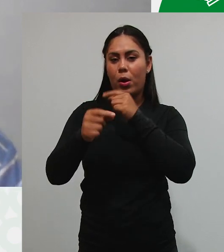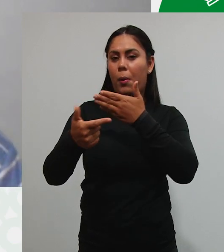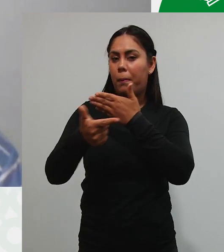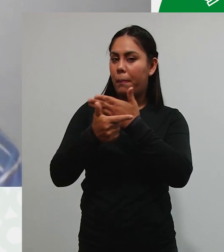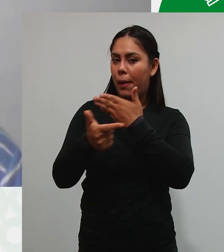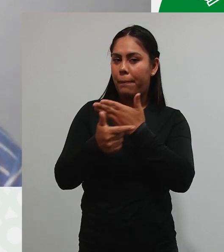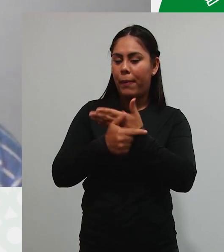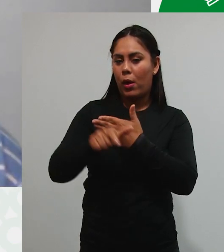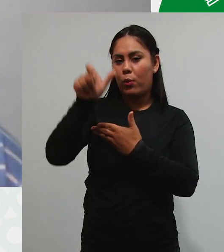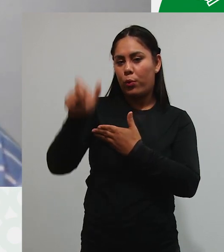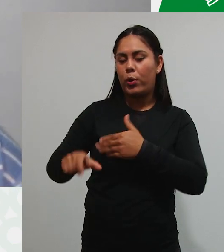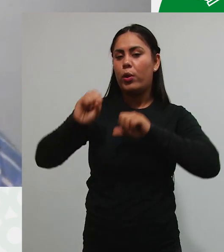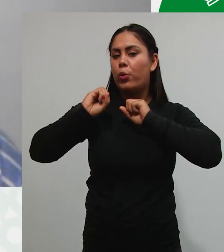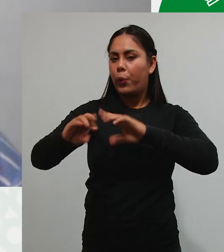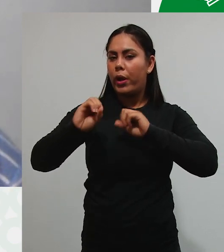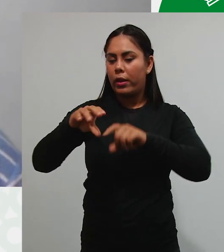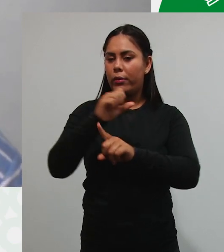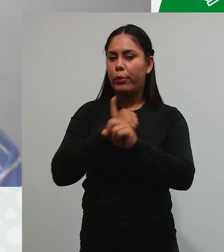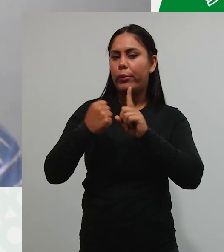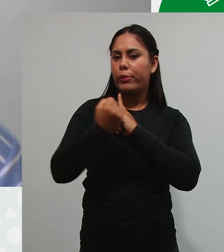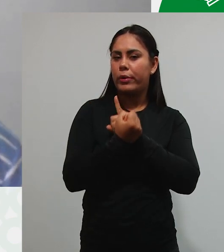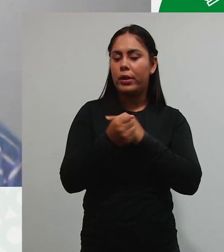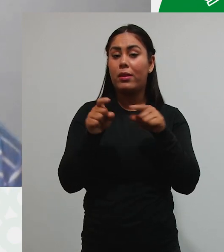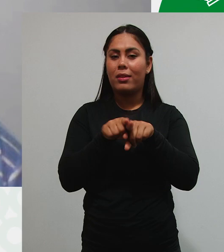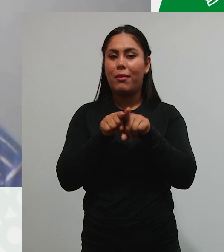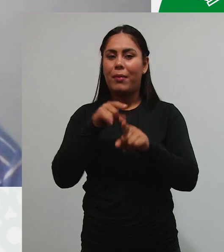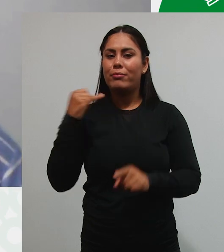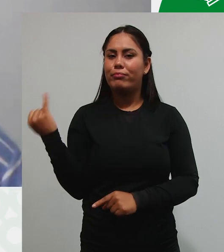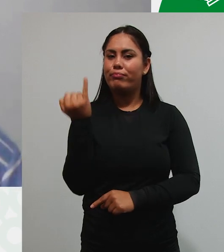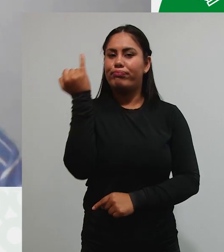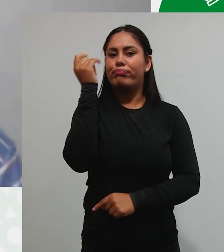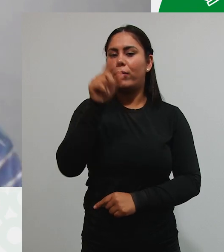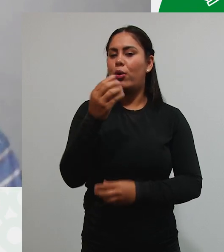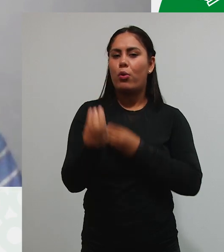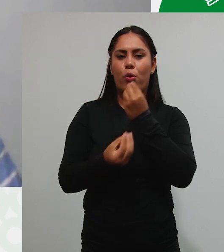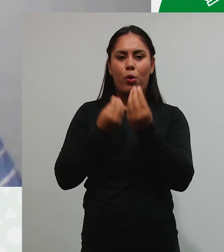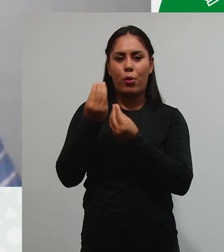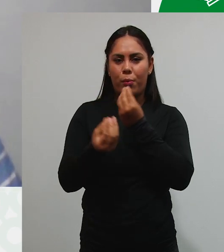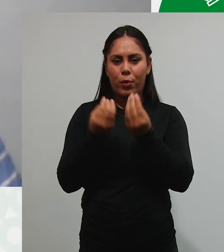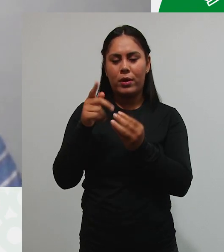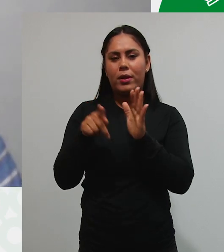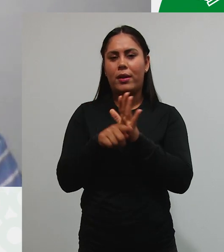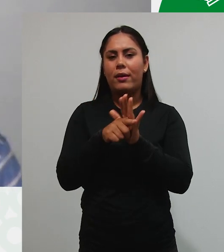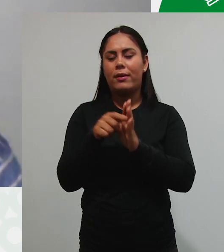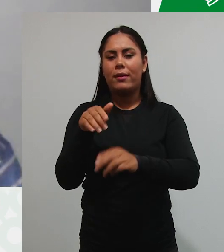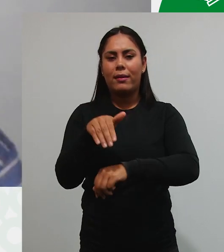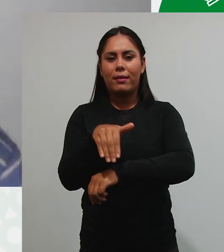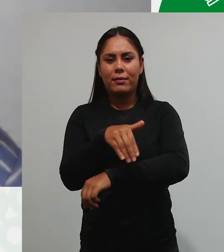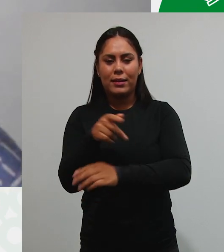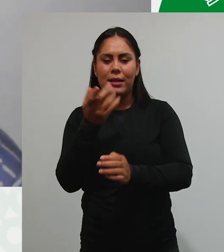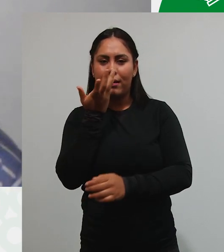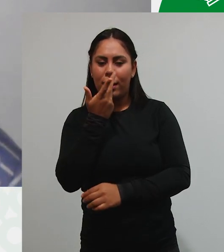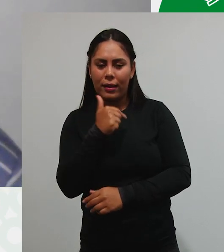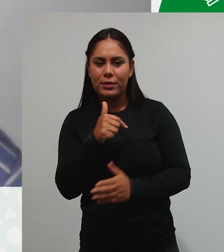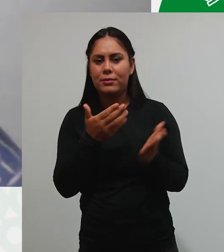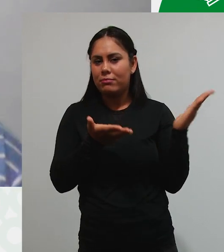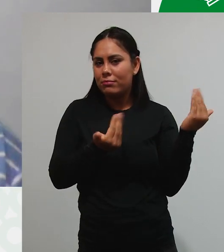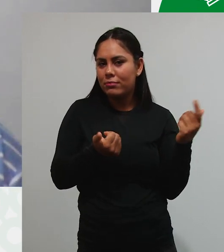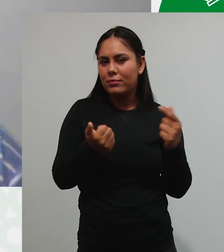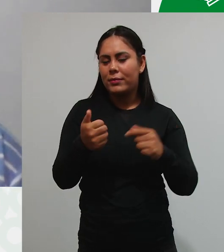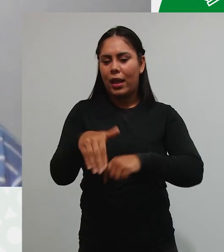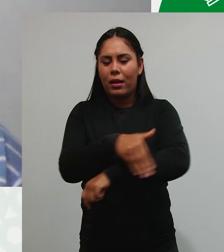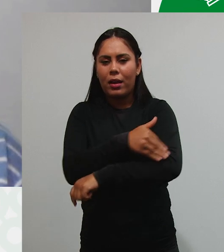social e a importância de fazer pesquisa com crianças e adolescentes em situação de rua, e também apresento alguns